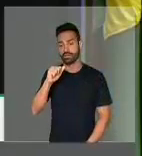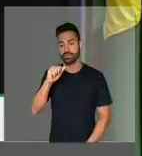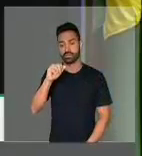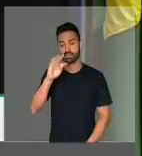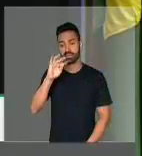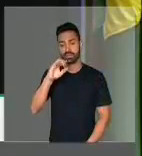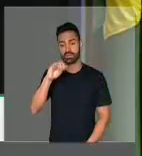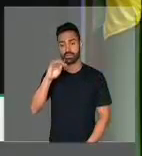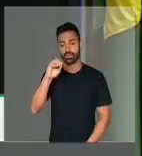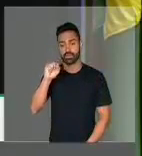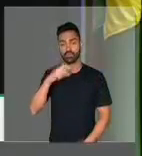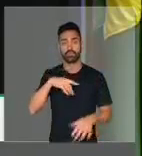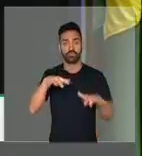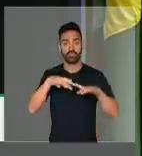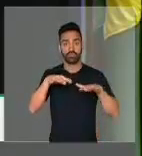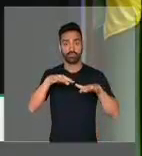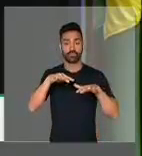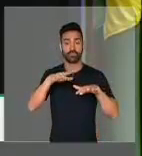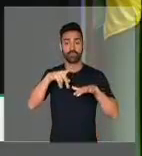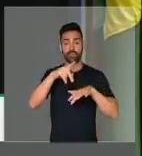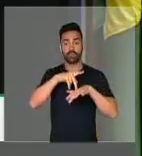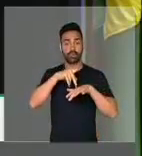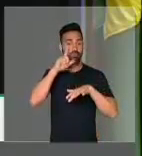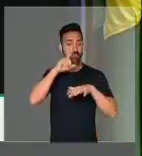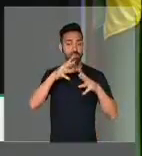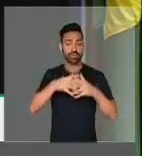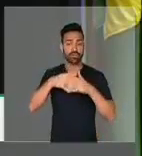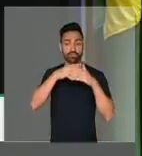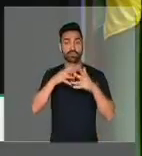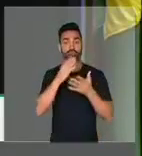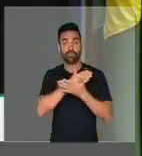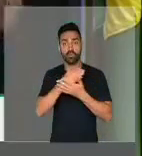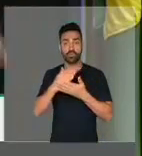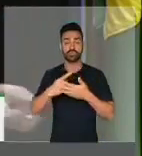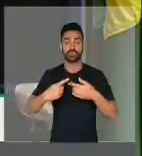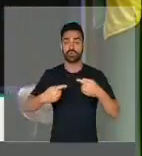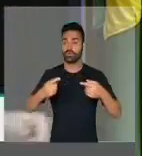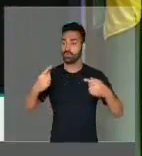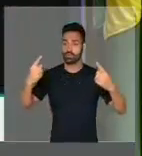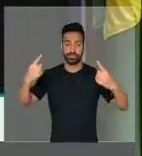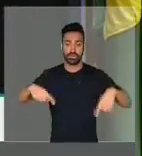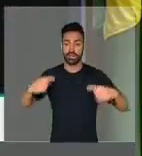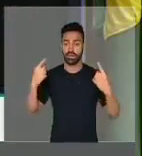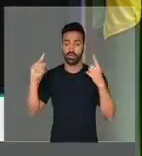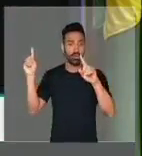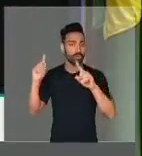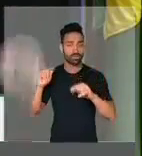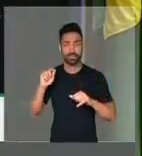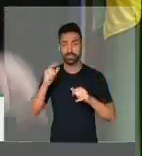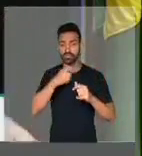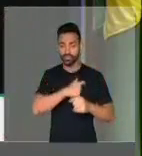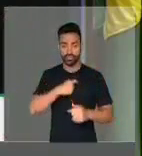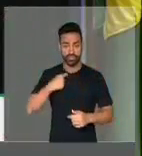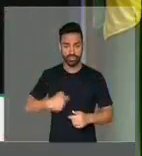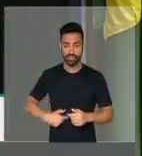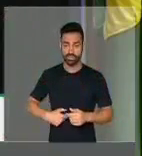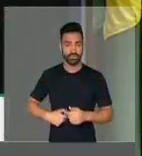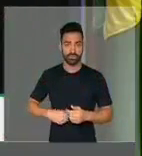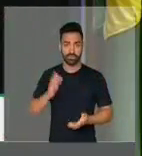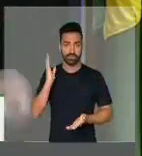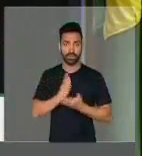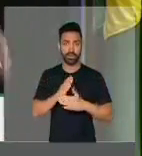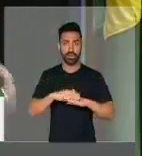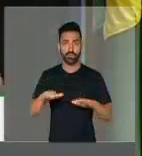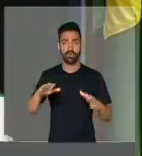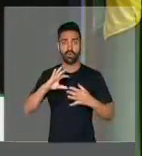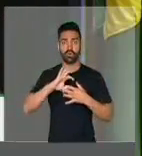movimentando. Os Estados Unidos resolveu abrir uma guerra comercial com a China. Acabou essa história de globalização. Acabou essa história de livre mercado.